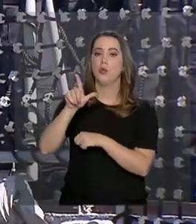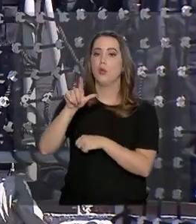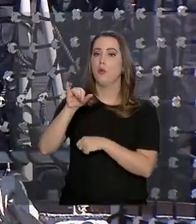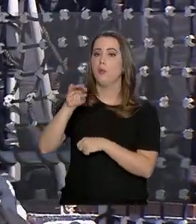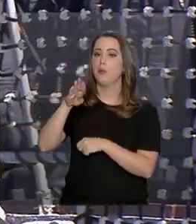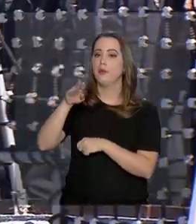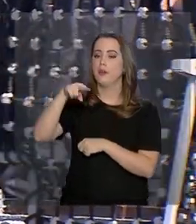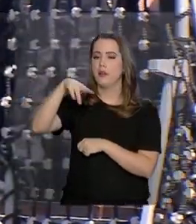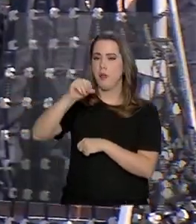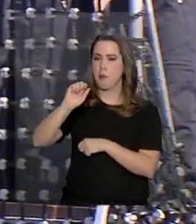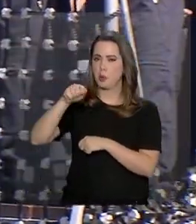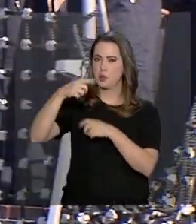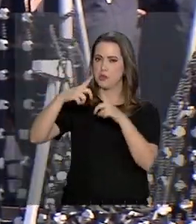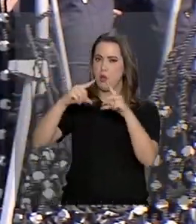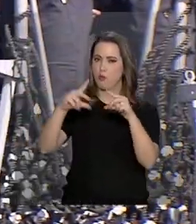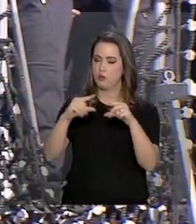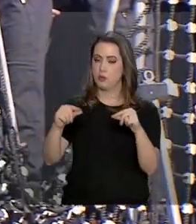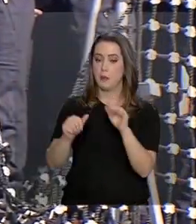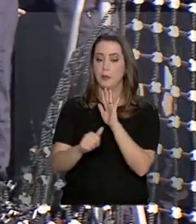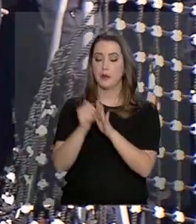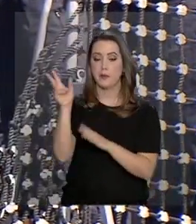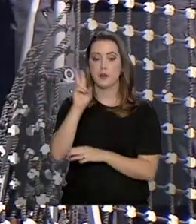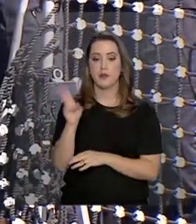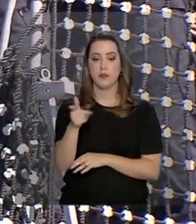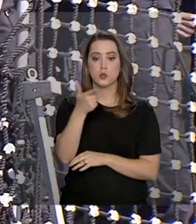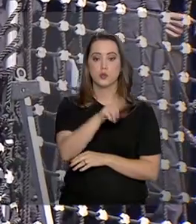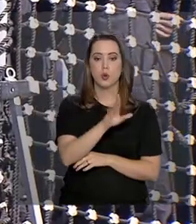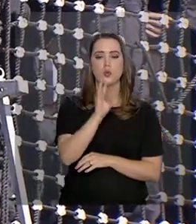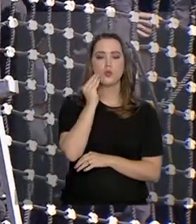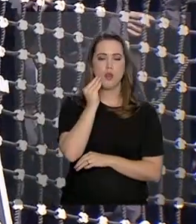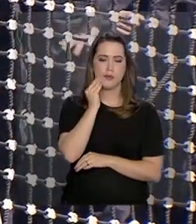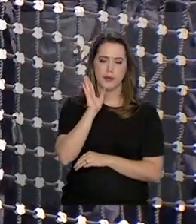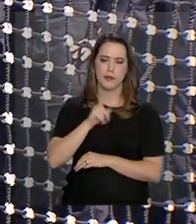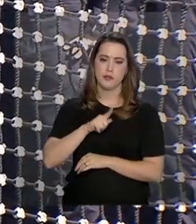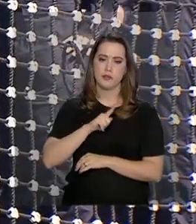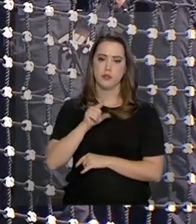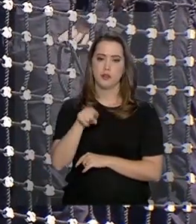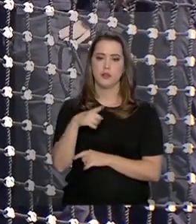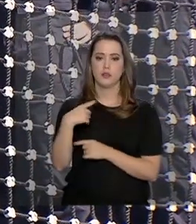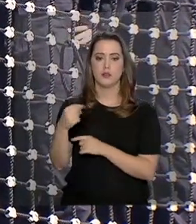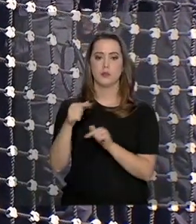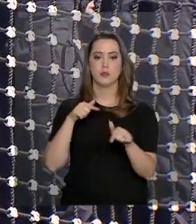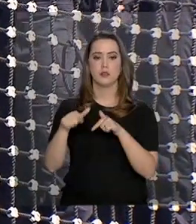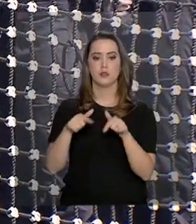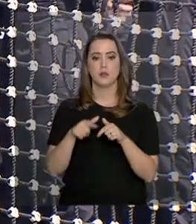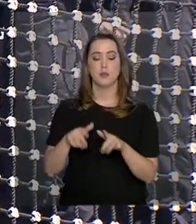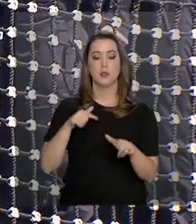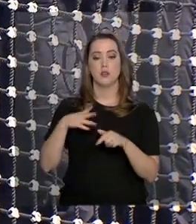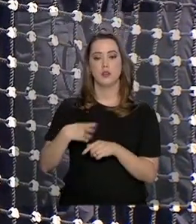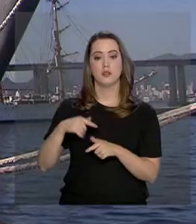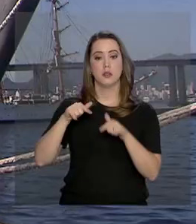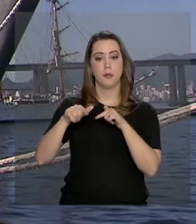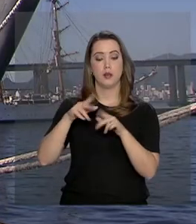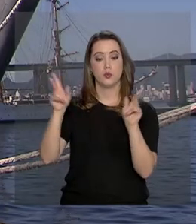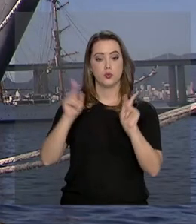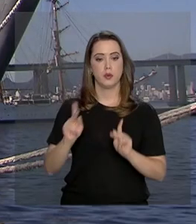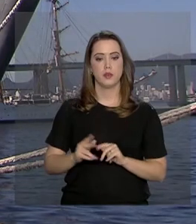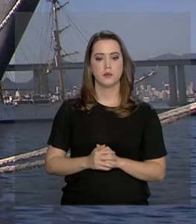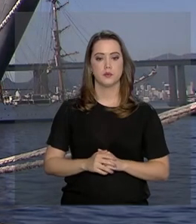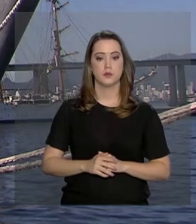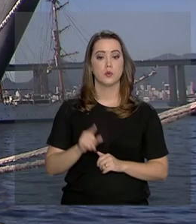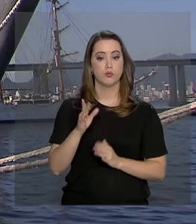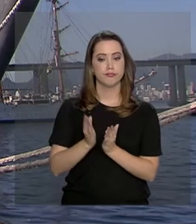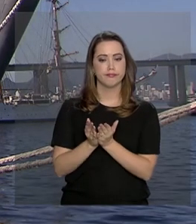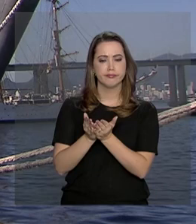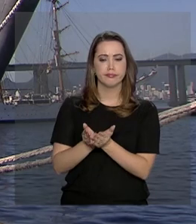formado por militares que vão pela primeira vez e outros mais experientes, saiu para trabalhar na missão de paz. A